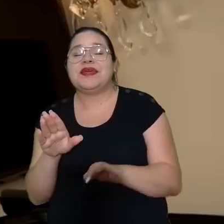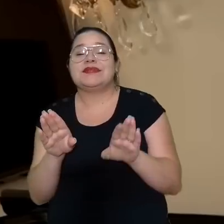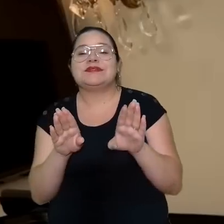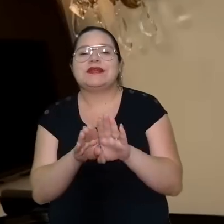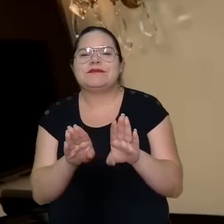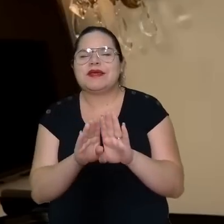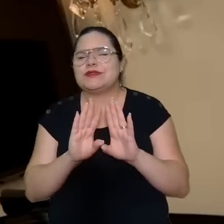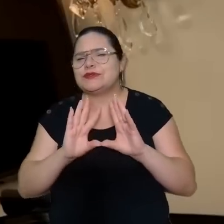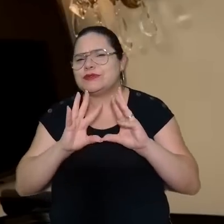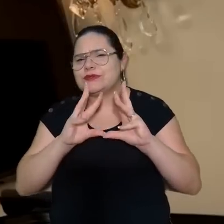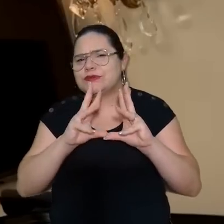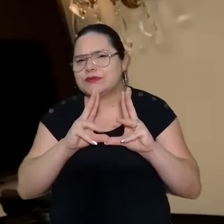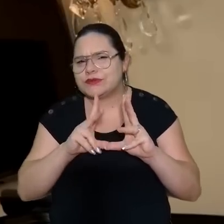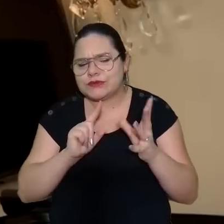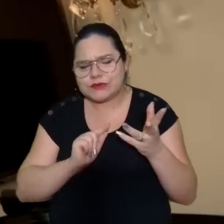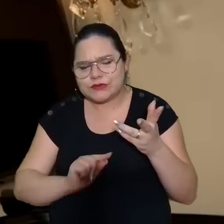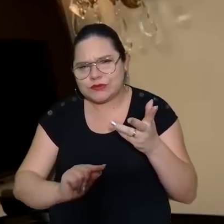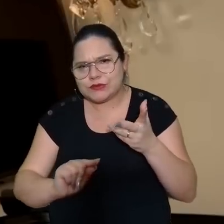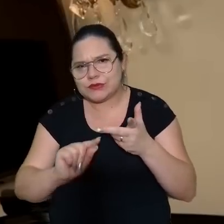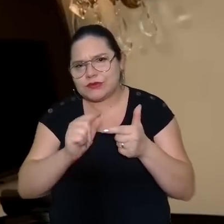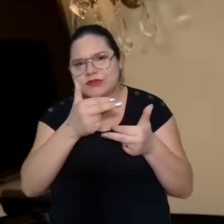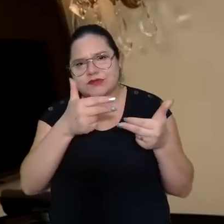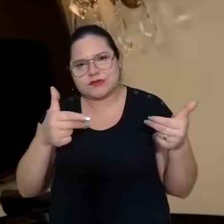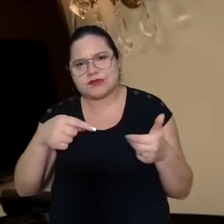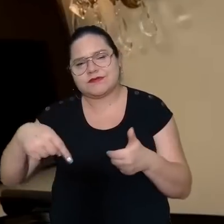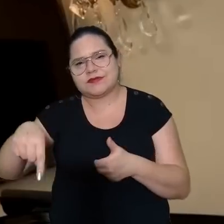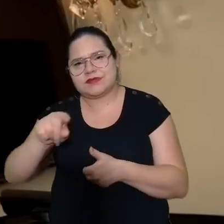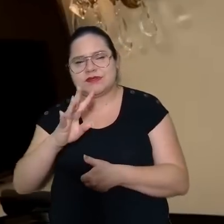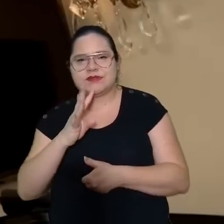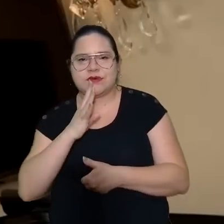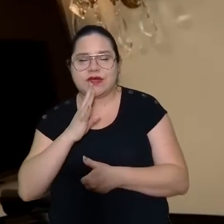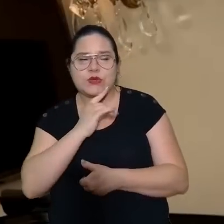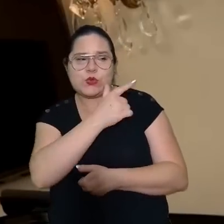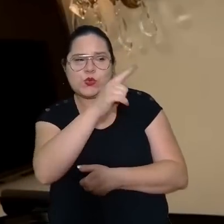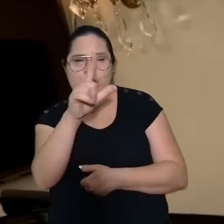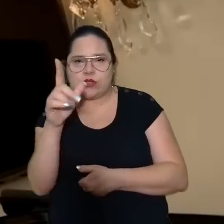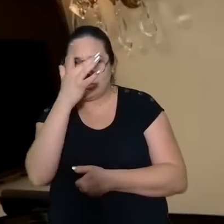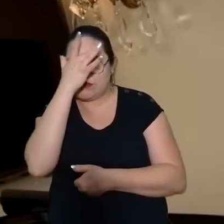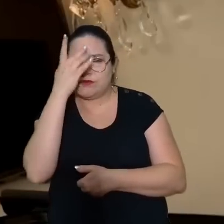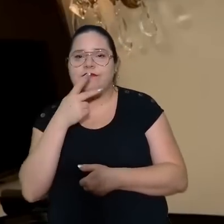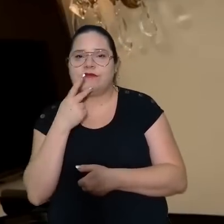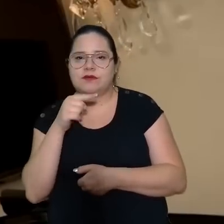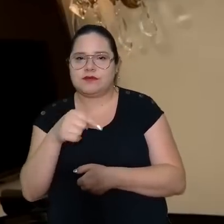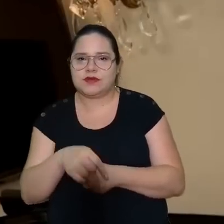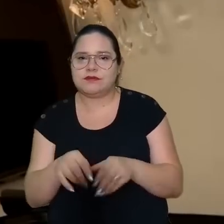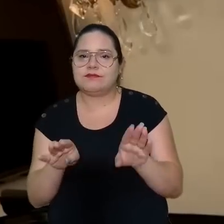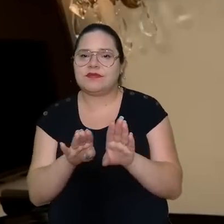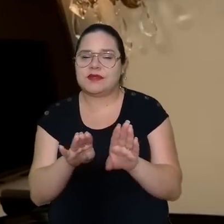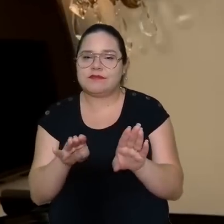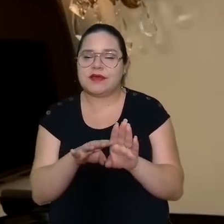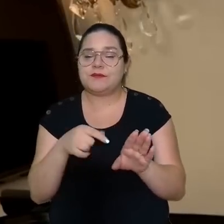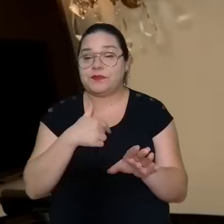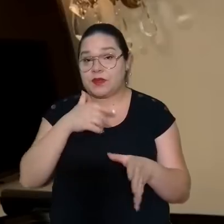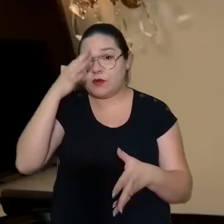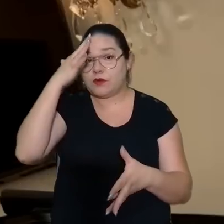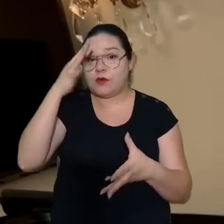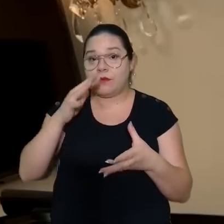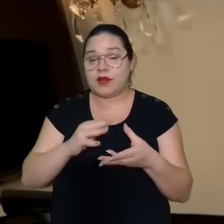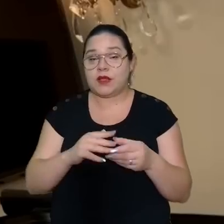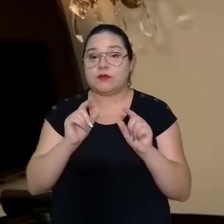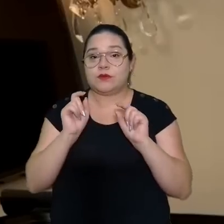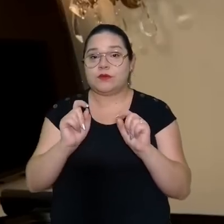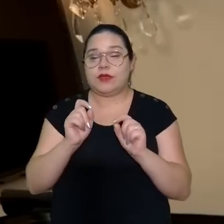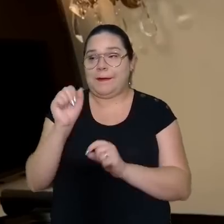já devidamente bem colocados pelos nossos colegas, eu entendo também que o Brasil... pode